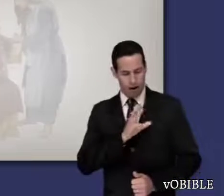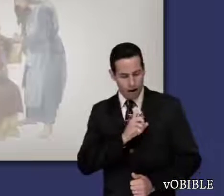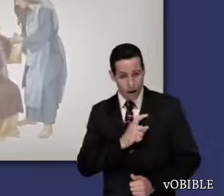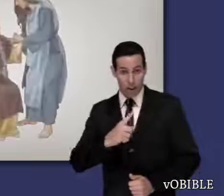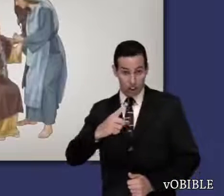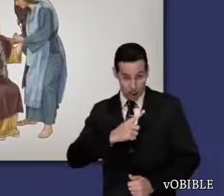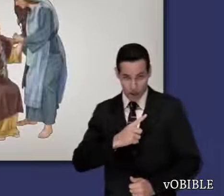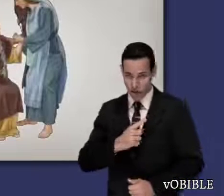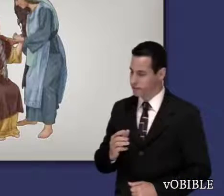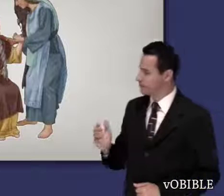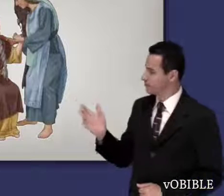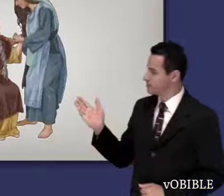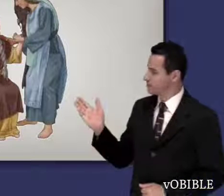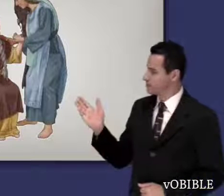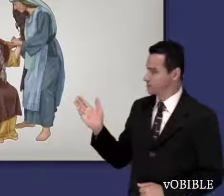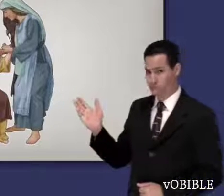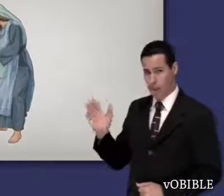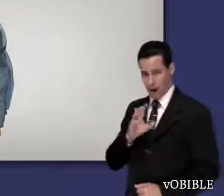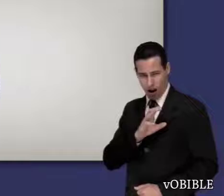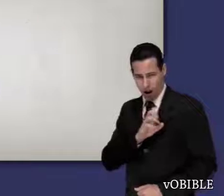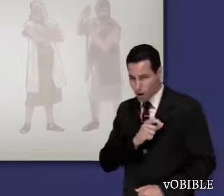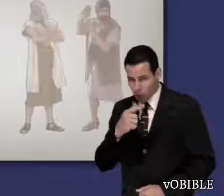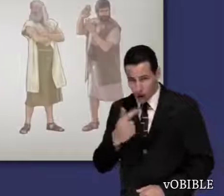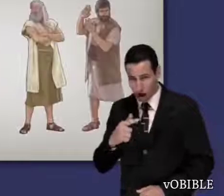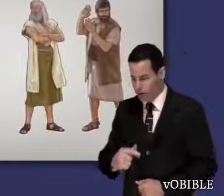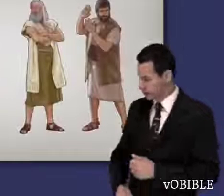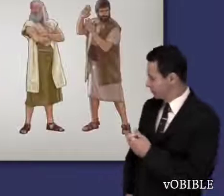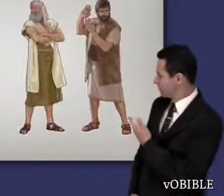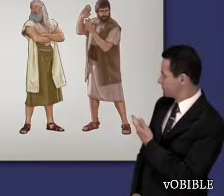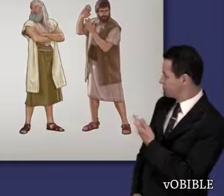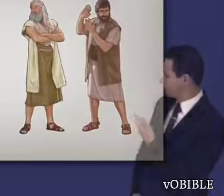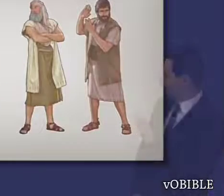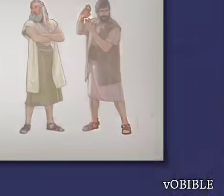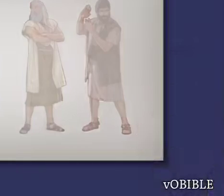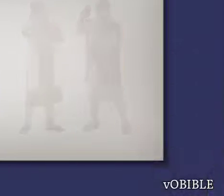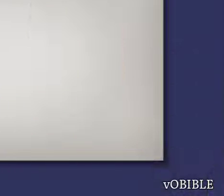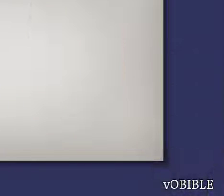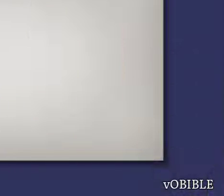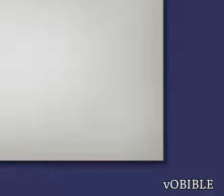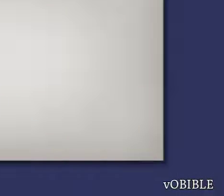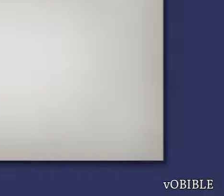O capítulo 13 mostra o que o amor faz e o que ele não faz.